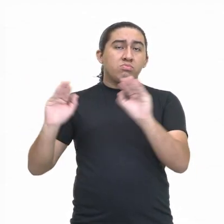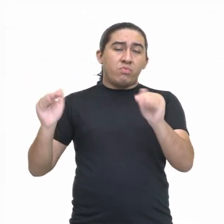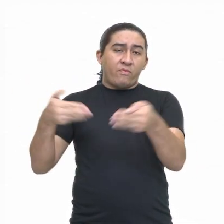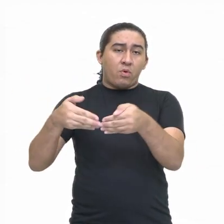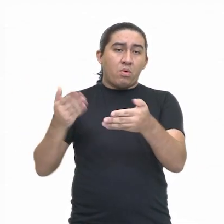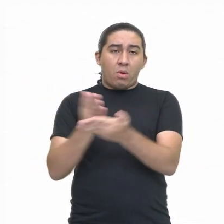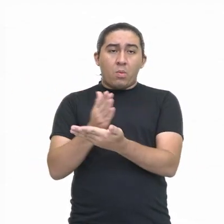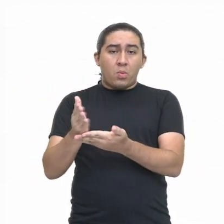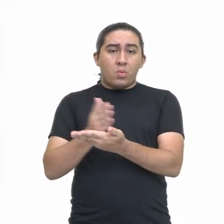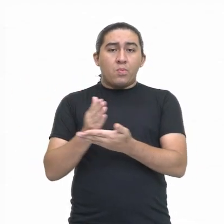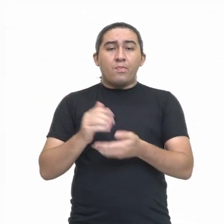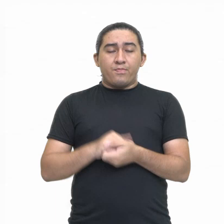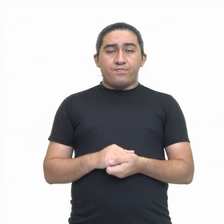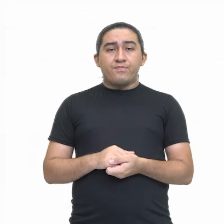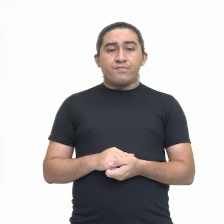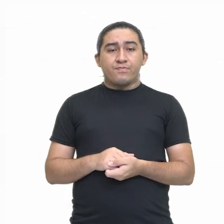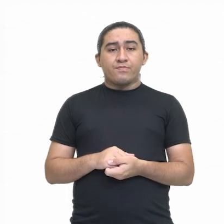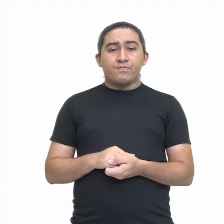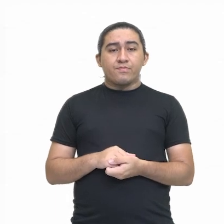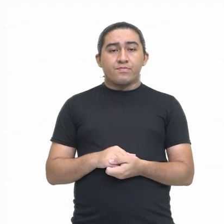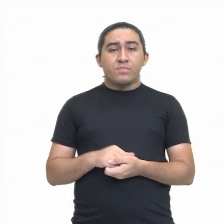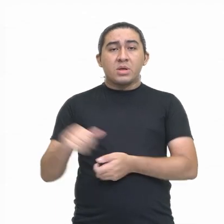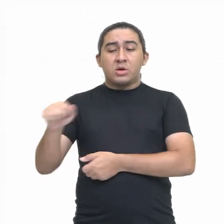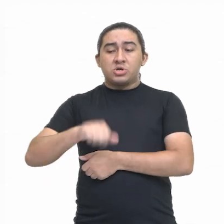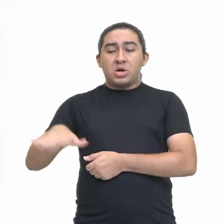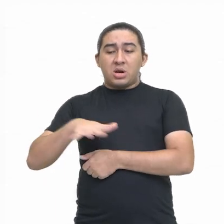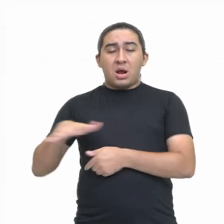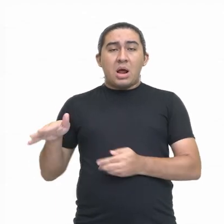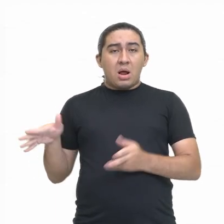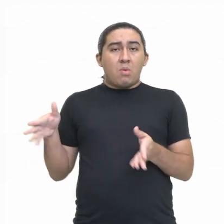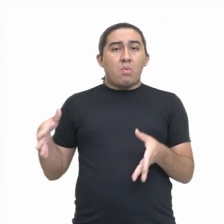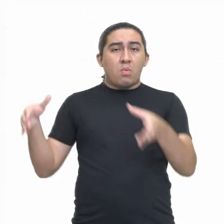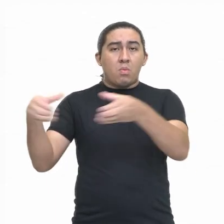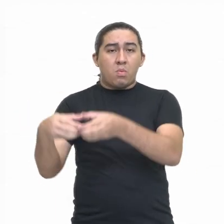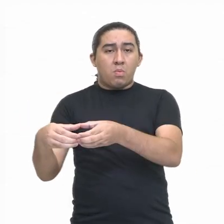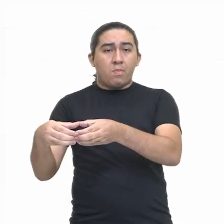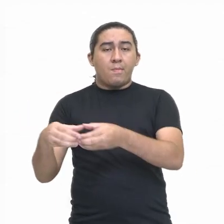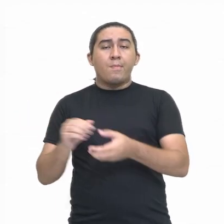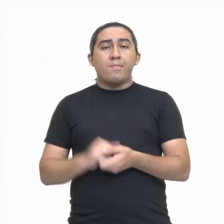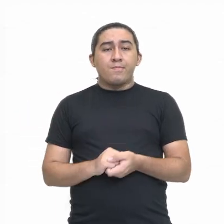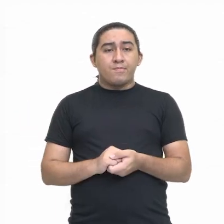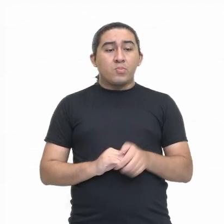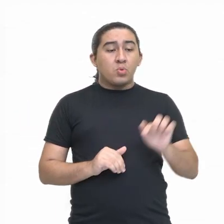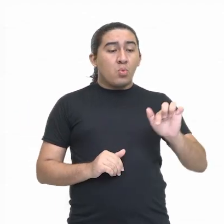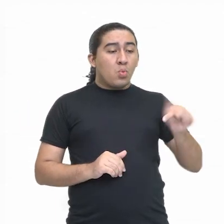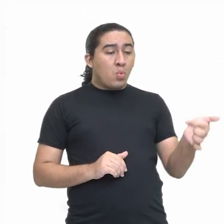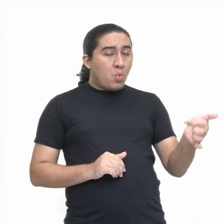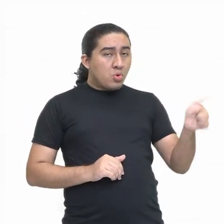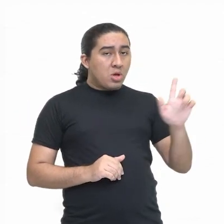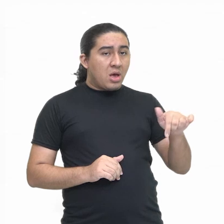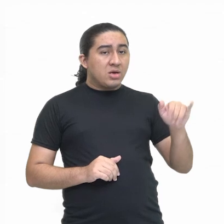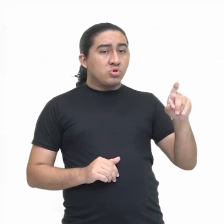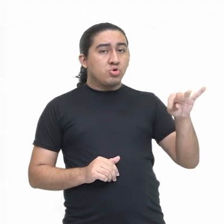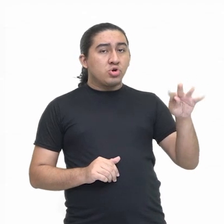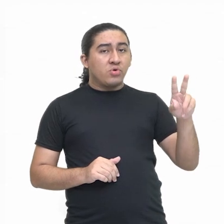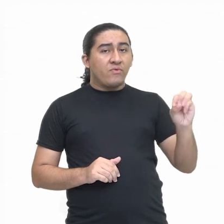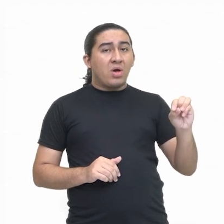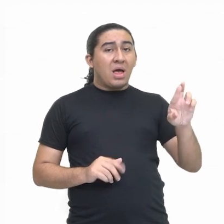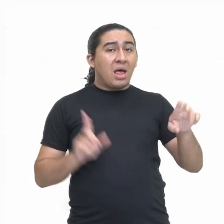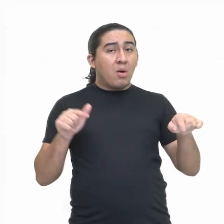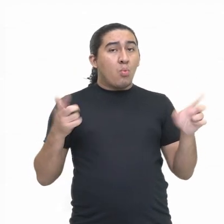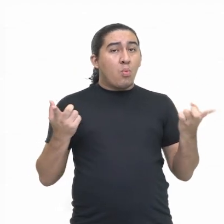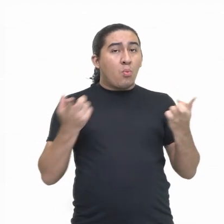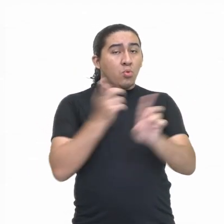específicas. Resumindo, ele parte do geral para o particular. Enquanto o raciocínio indutivo é